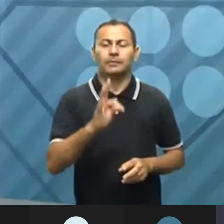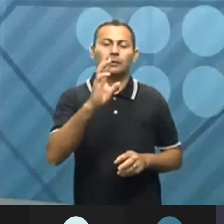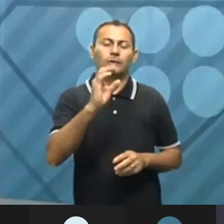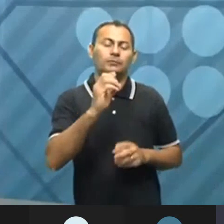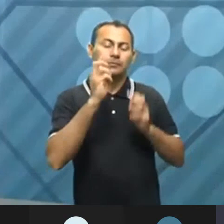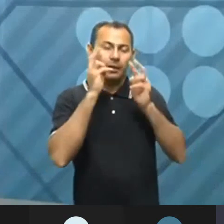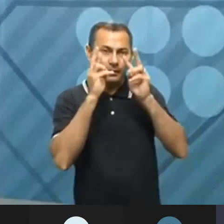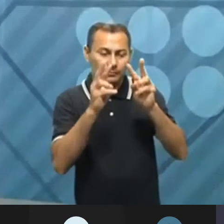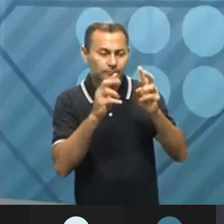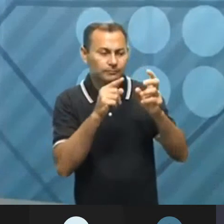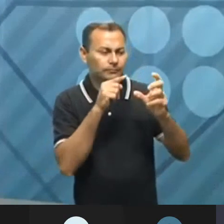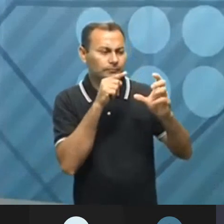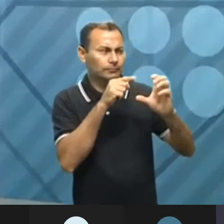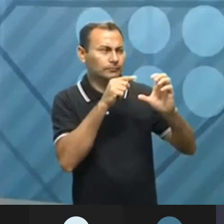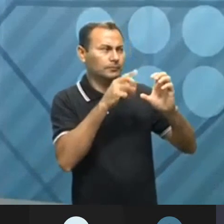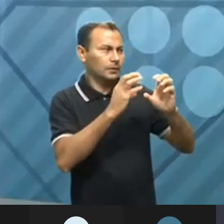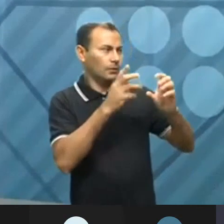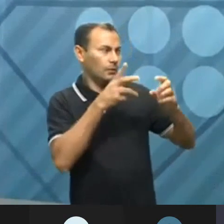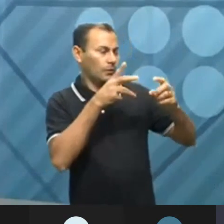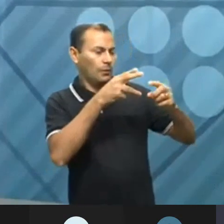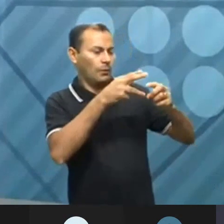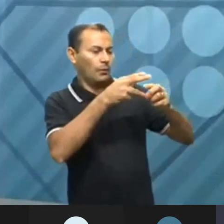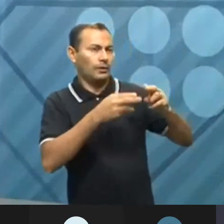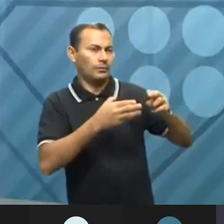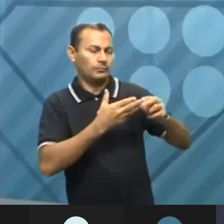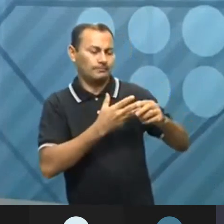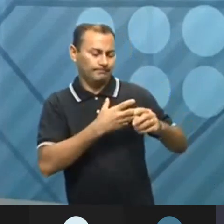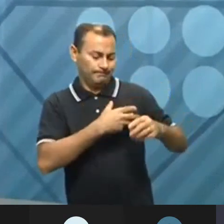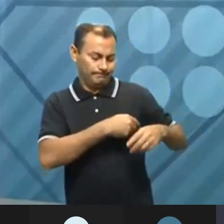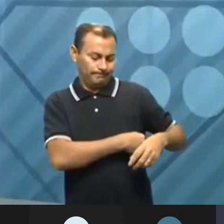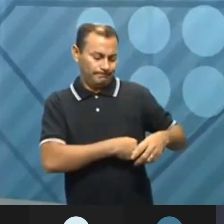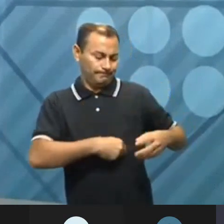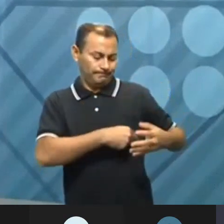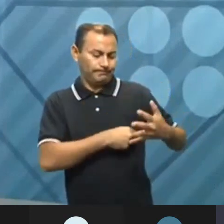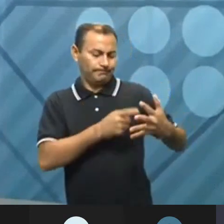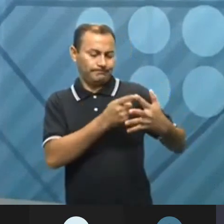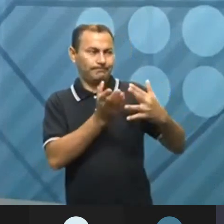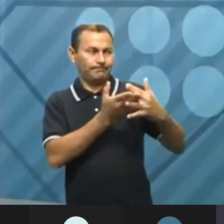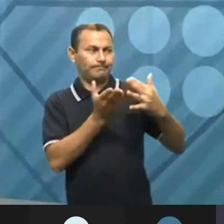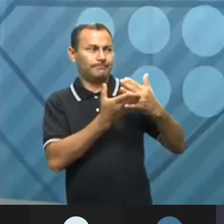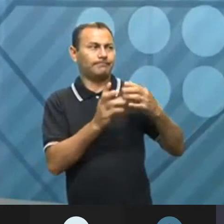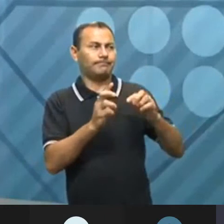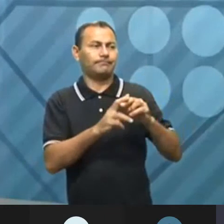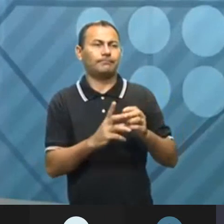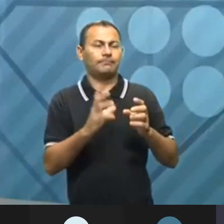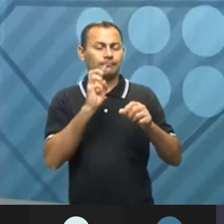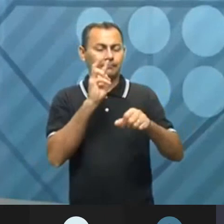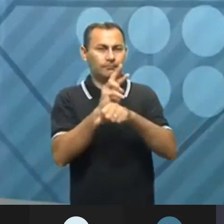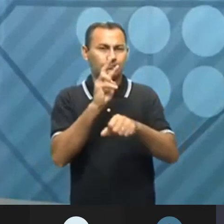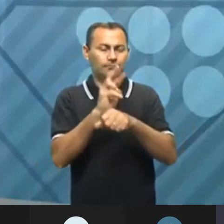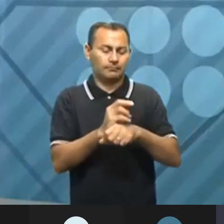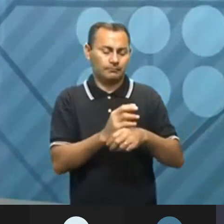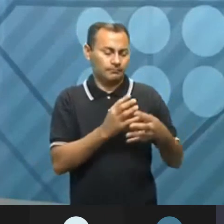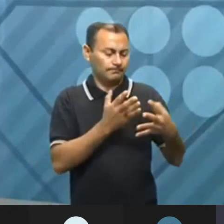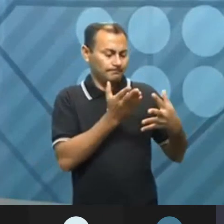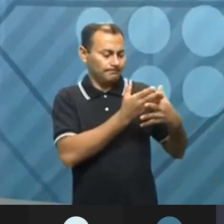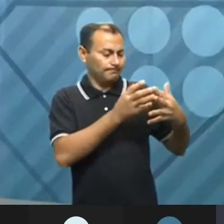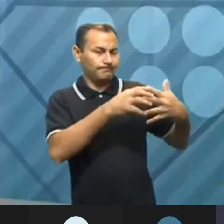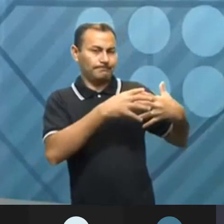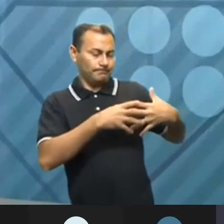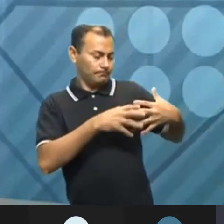dá para ver, assim, né, o corte das costelas. Observar também que a caixa torácica protege, né, as costelas,